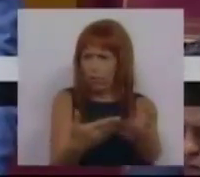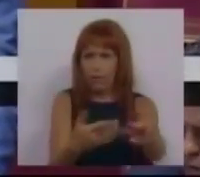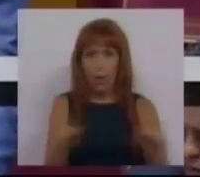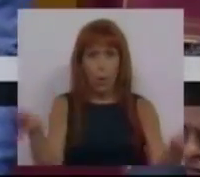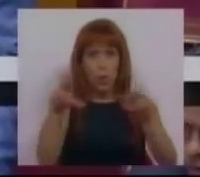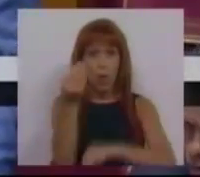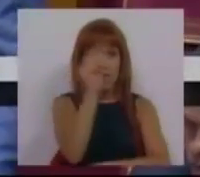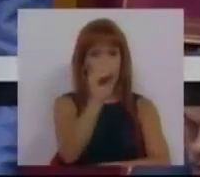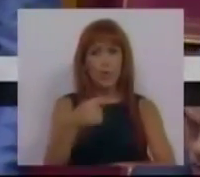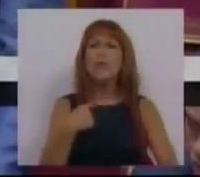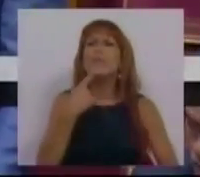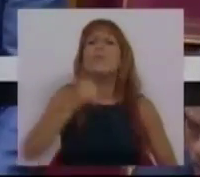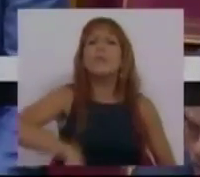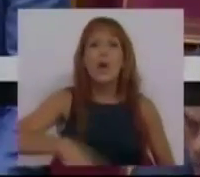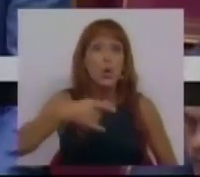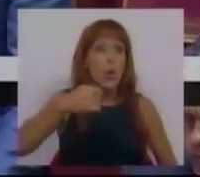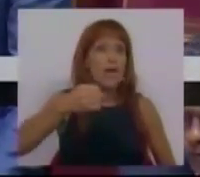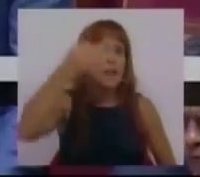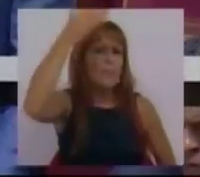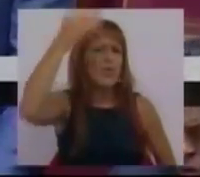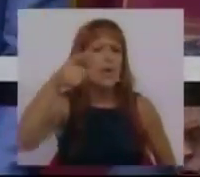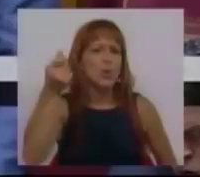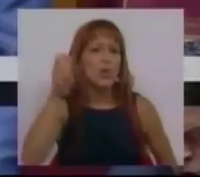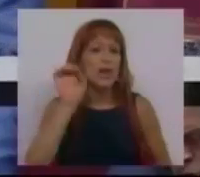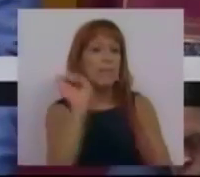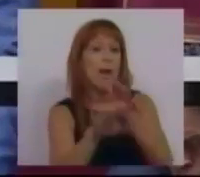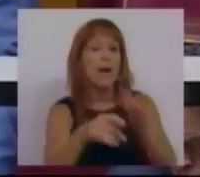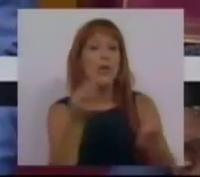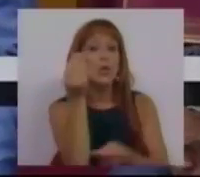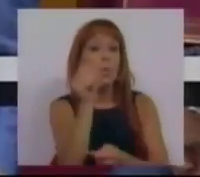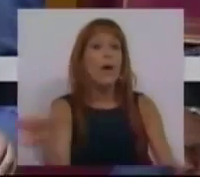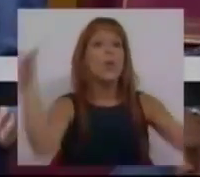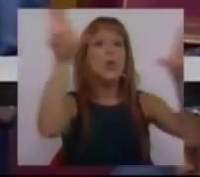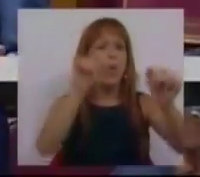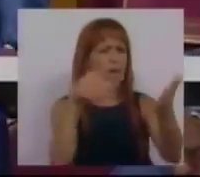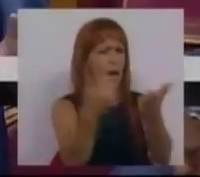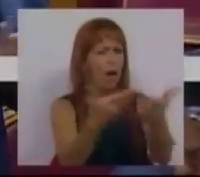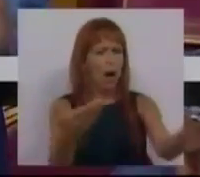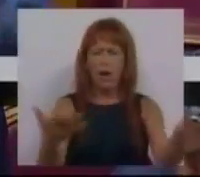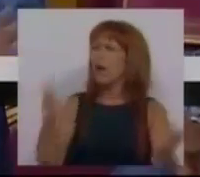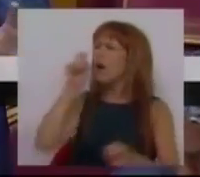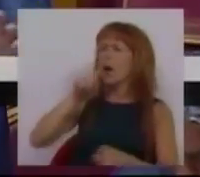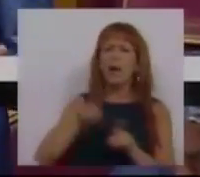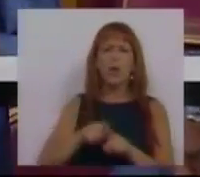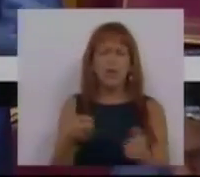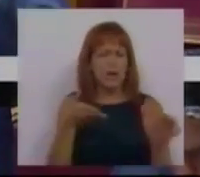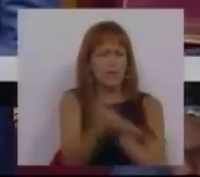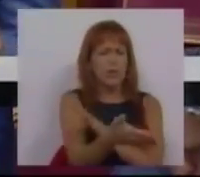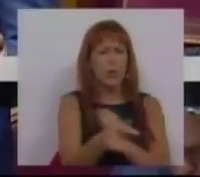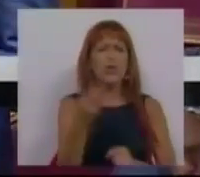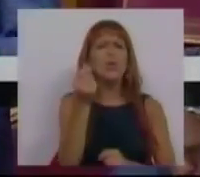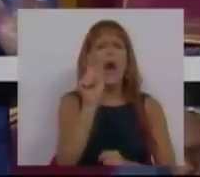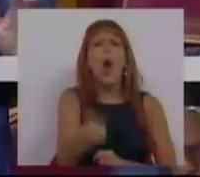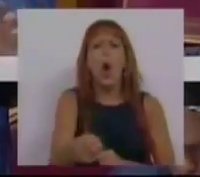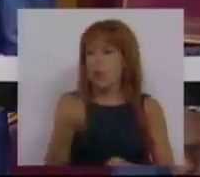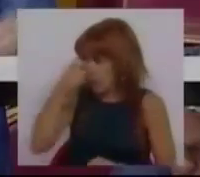no novo banco. Eu repito, 90% do dinheiro que será colocado no novo banco. Ora, quem entrou com o dinheiro foram